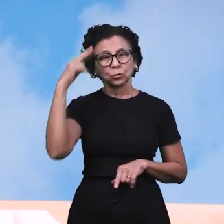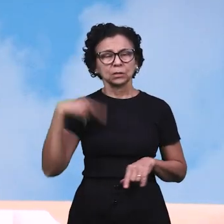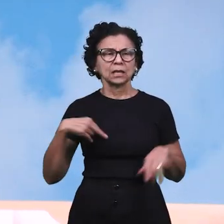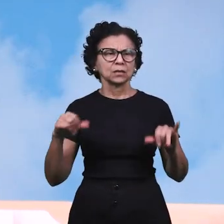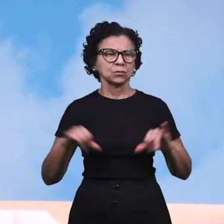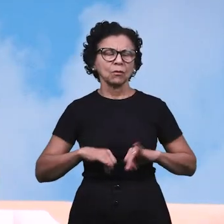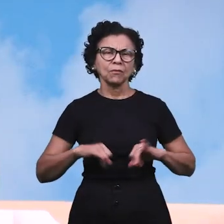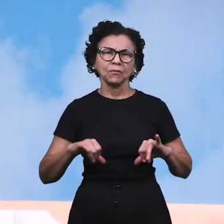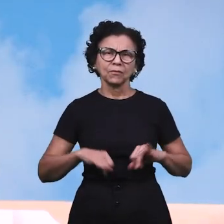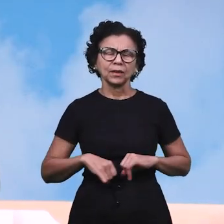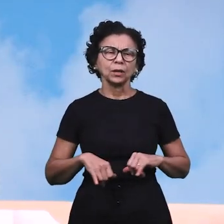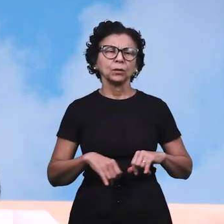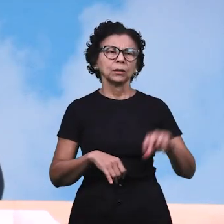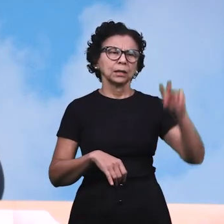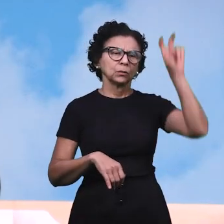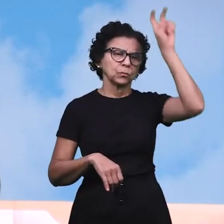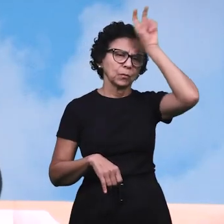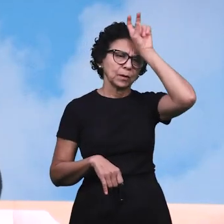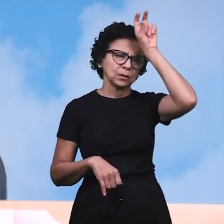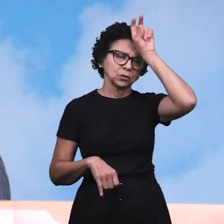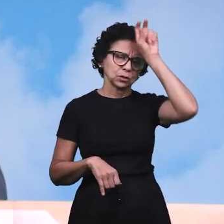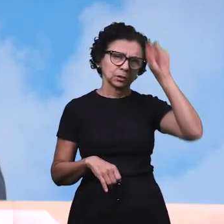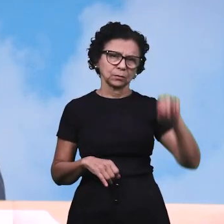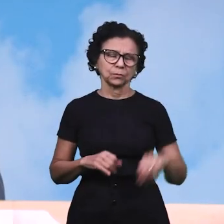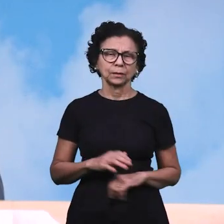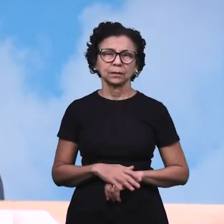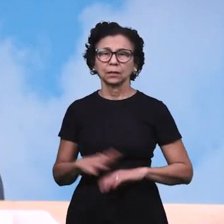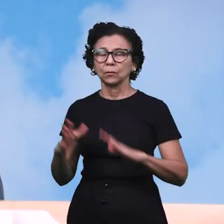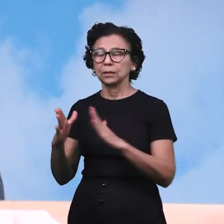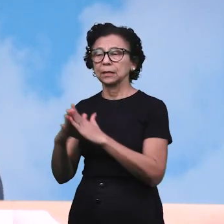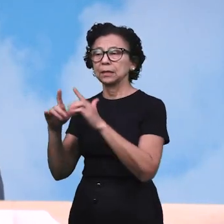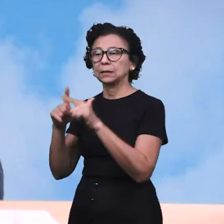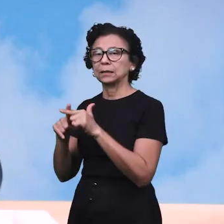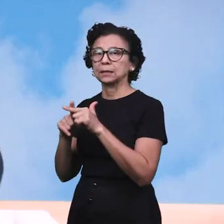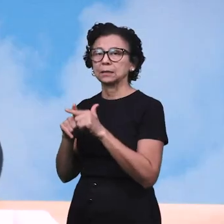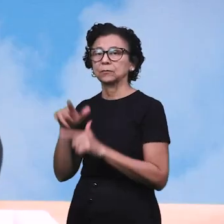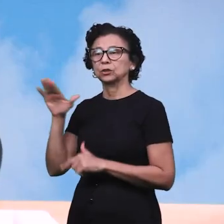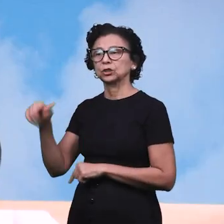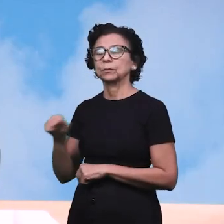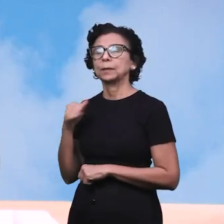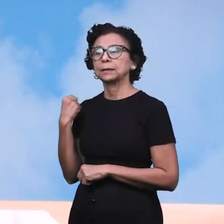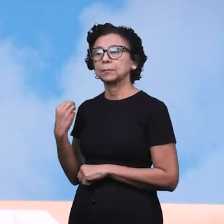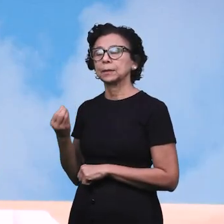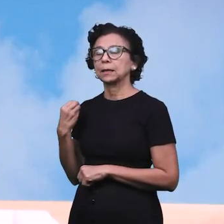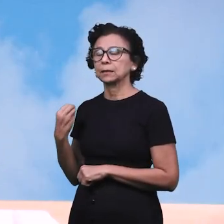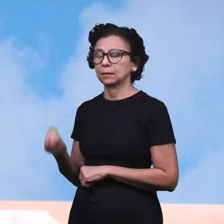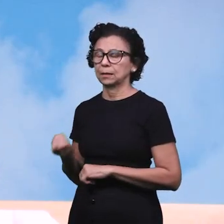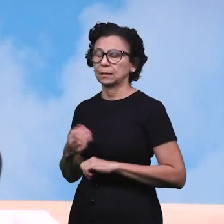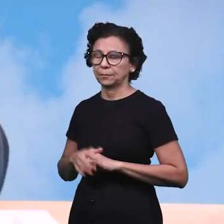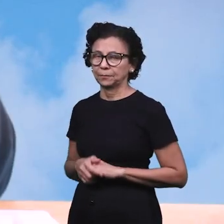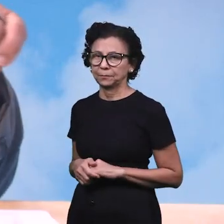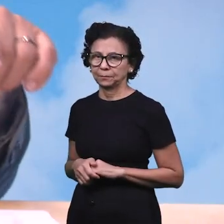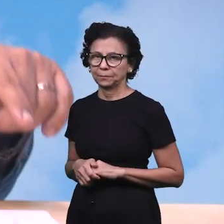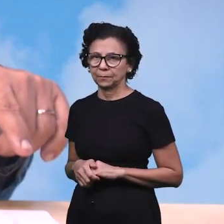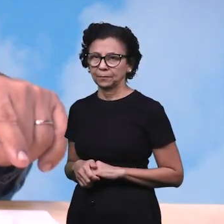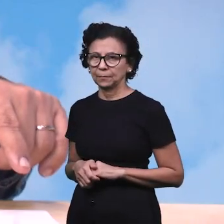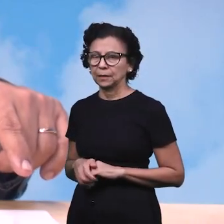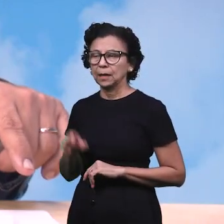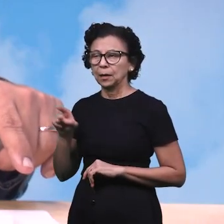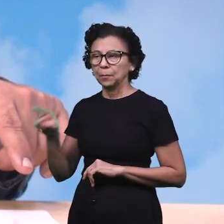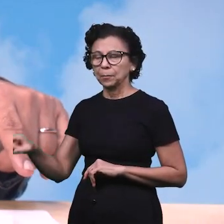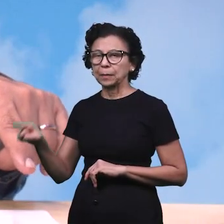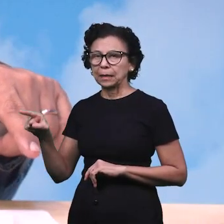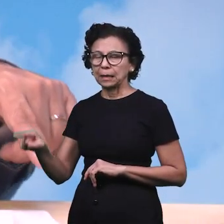o dano. A igreja hoje não foi chamada para isso. Amém. A igreja foi chamada para ter